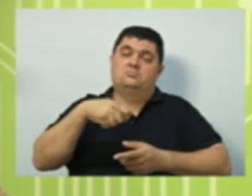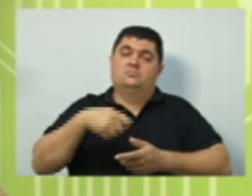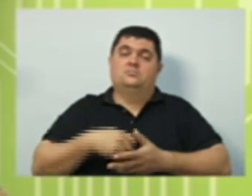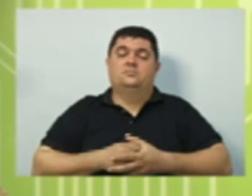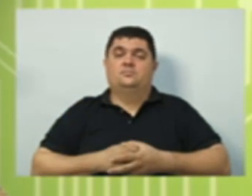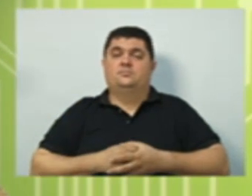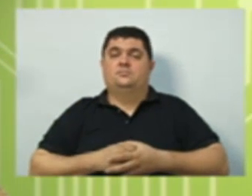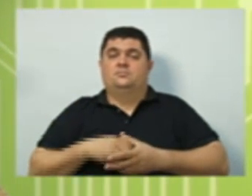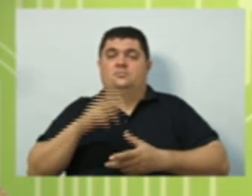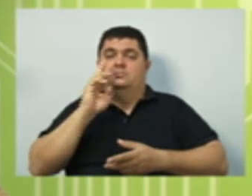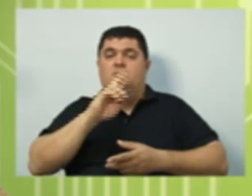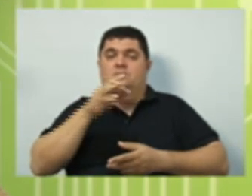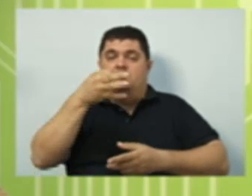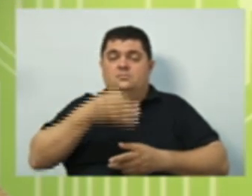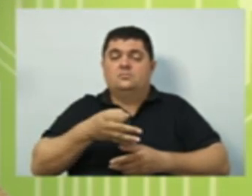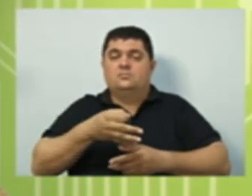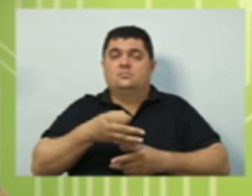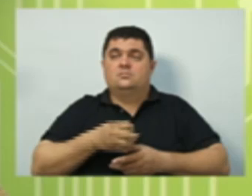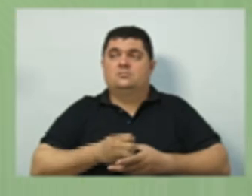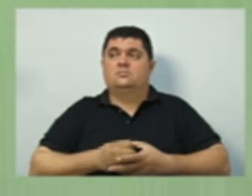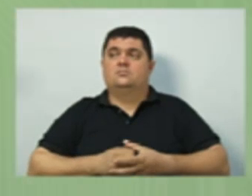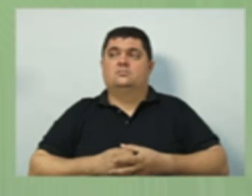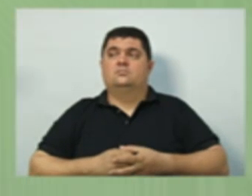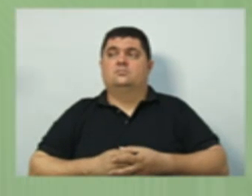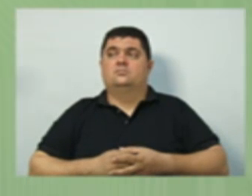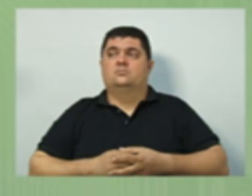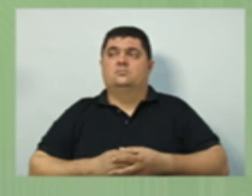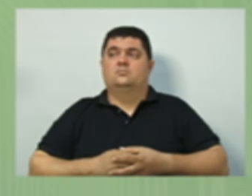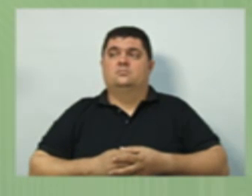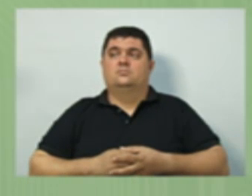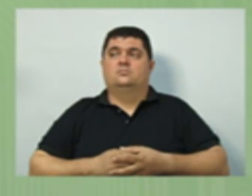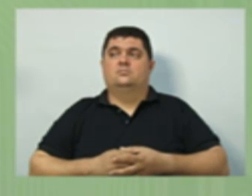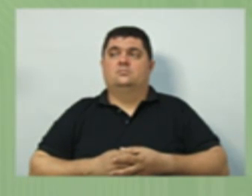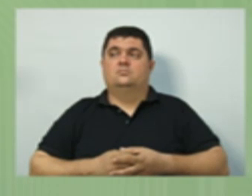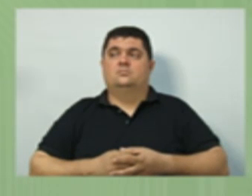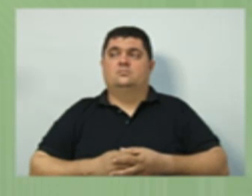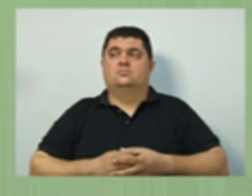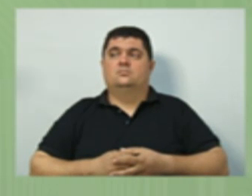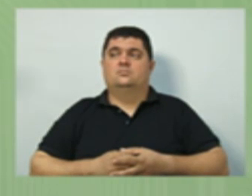A resposta correta, veja na tela.